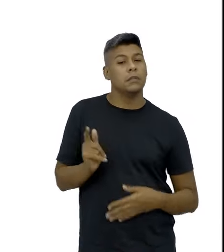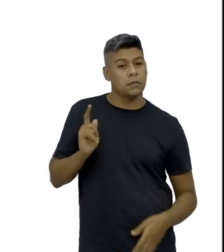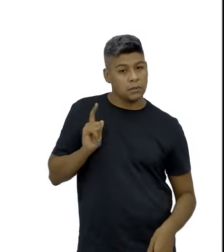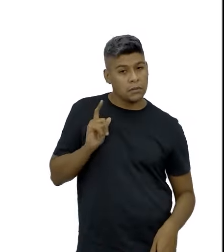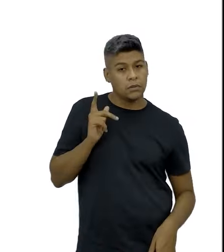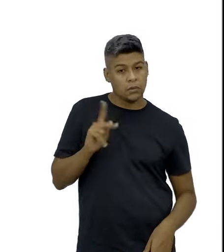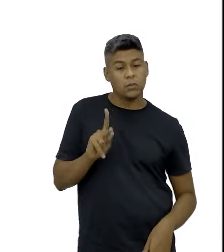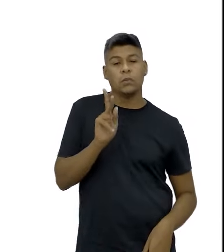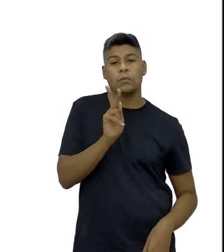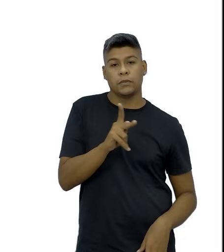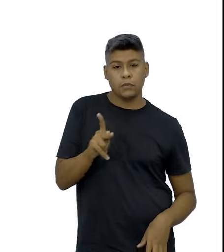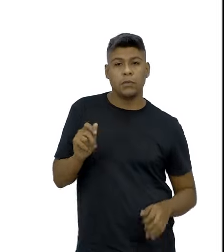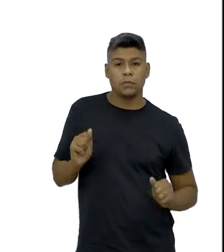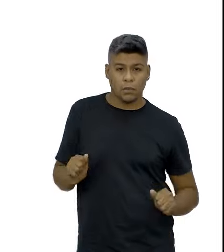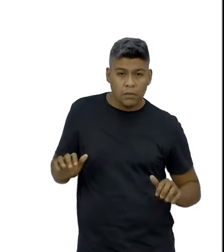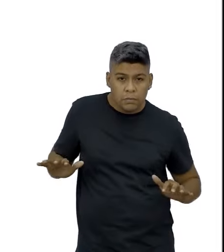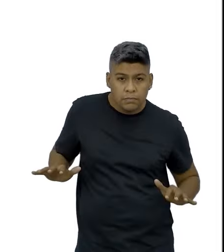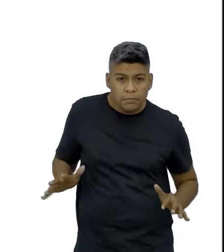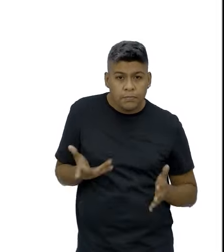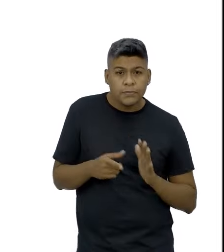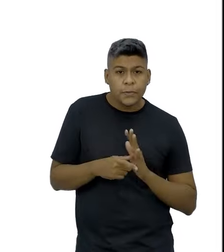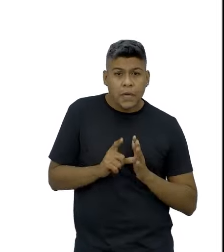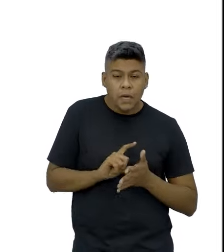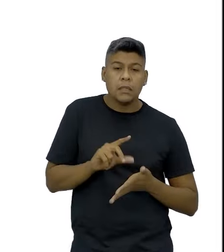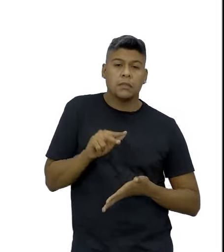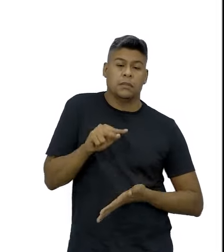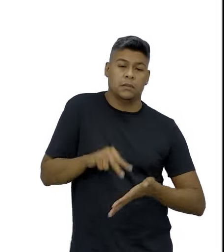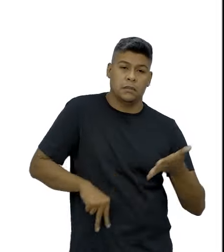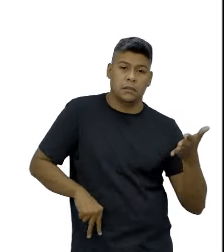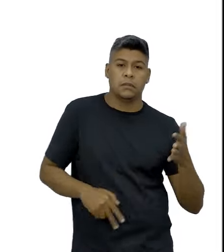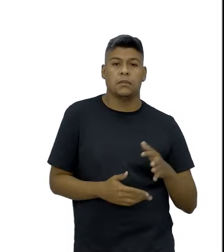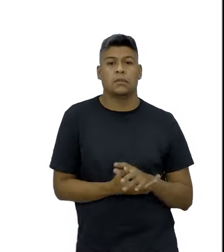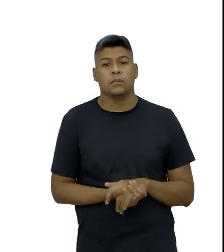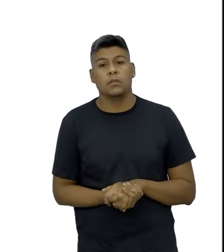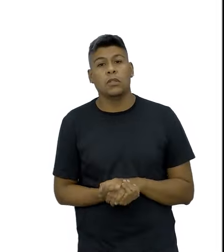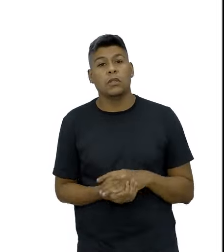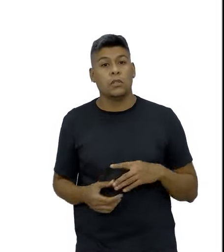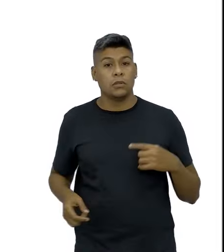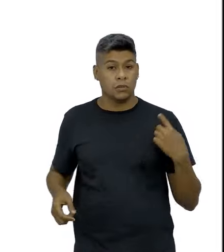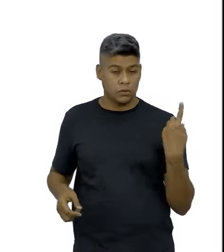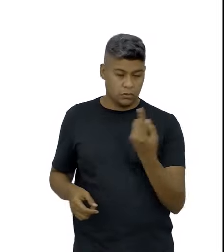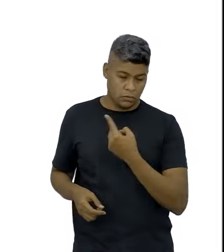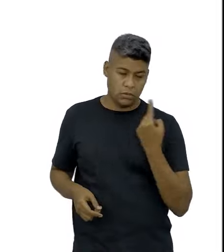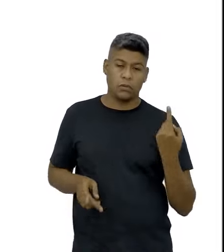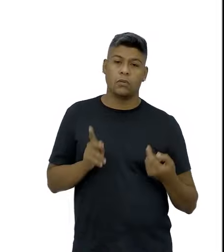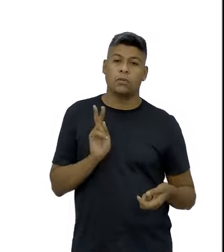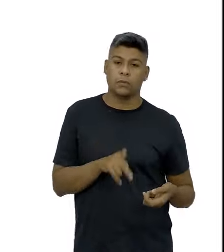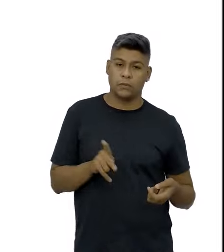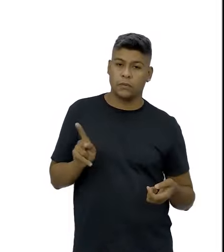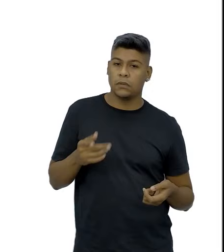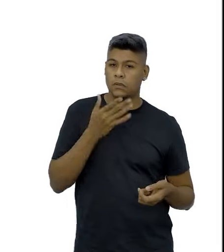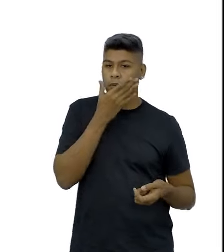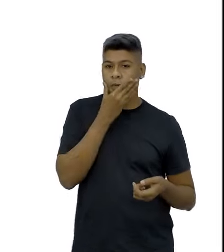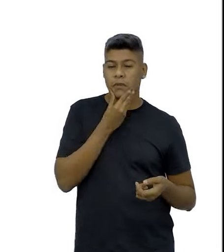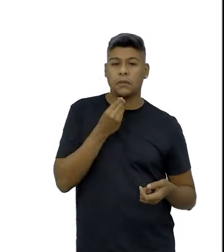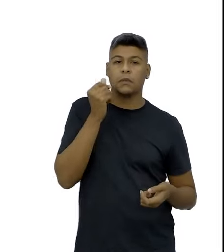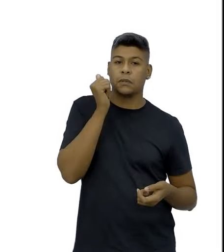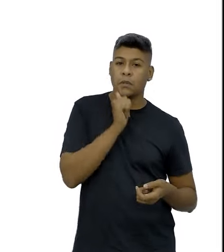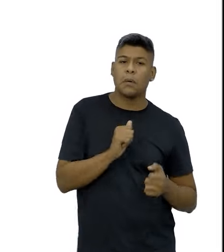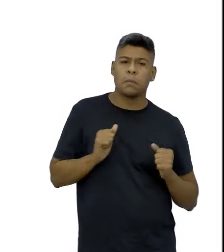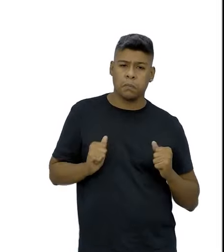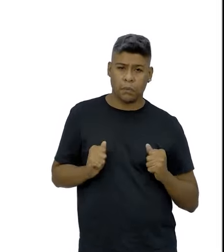sua, professor, pode conduzir antes da leitura, né? Então, nós, professores e professoras, antes da leitura,